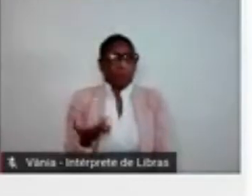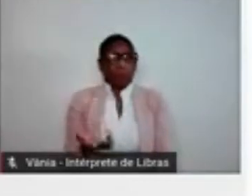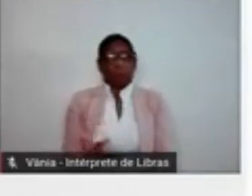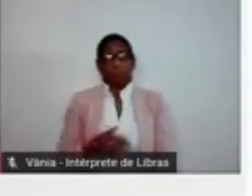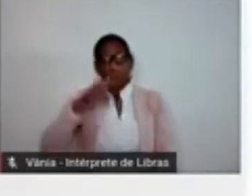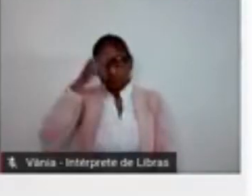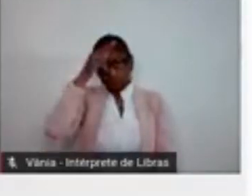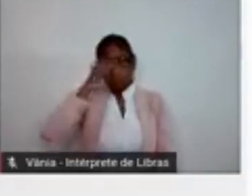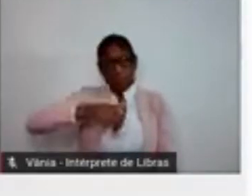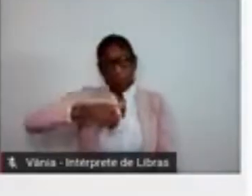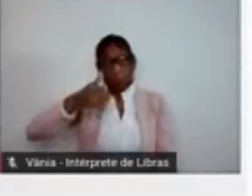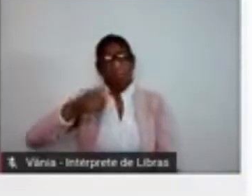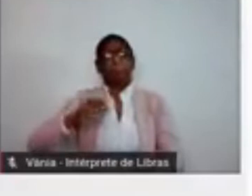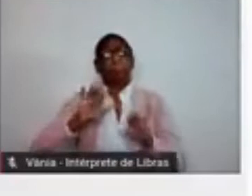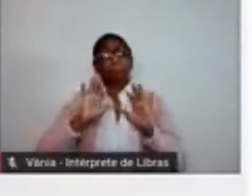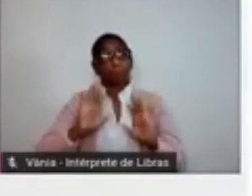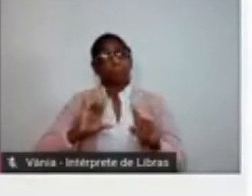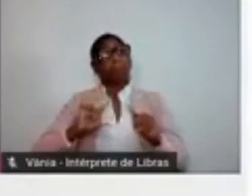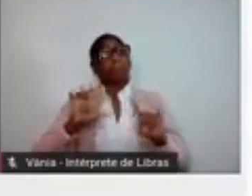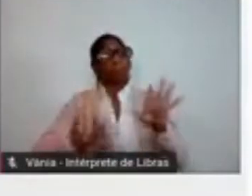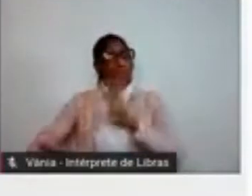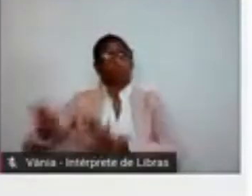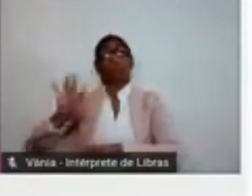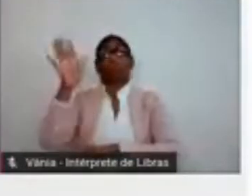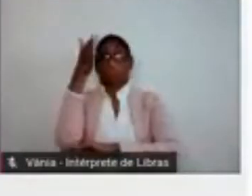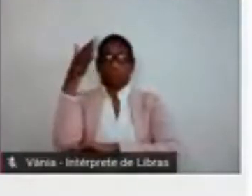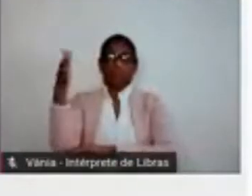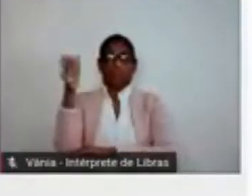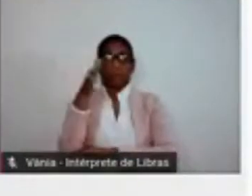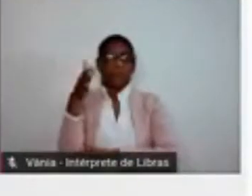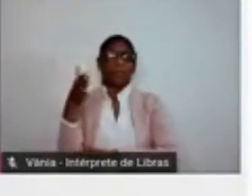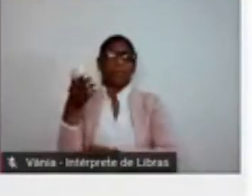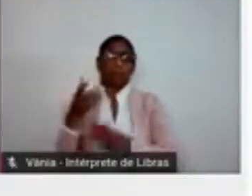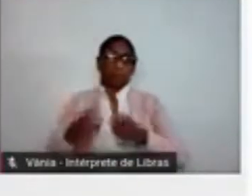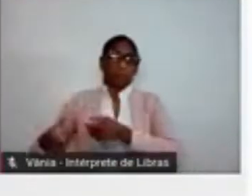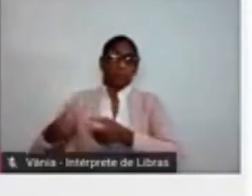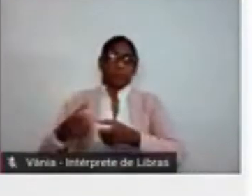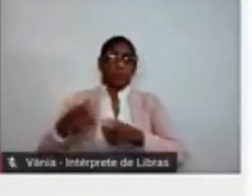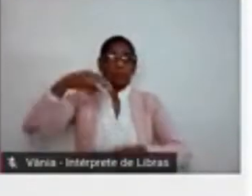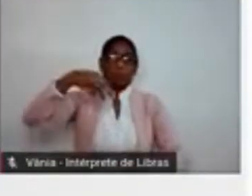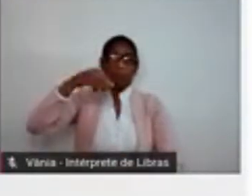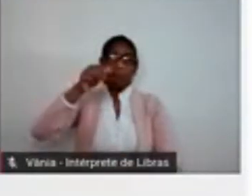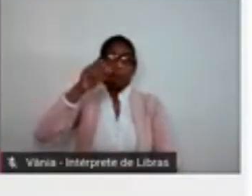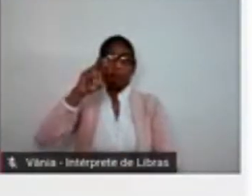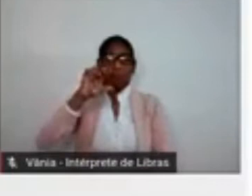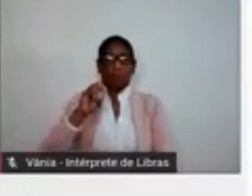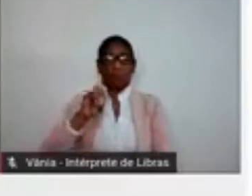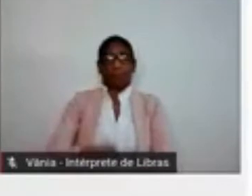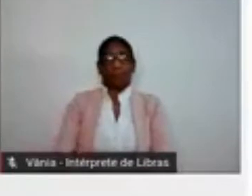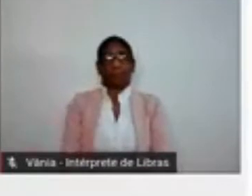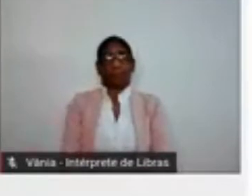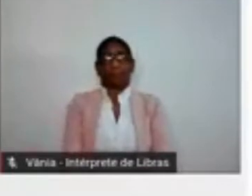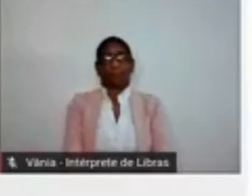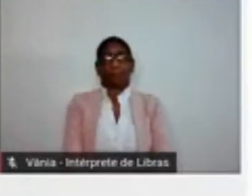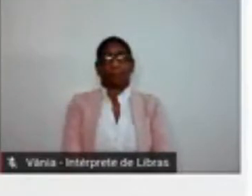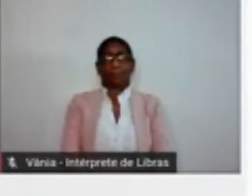Hamburgo, mas que está também inserida no contexto da região, da macro-região metropolitana, que